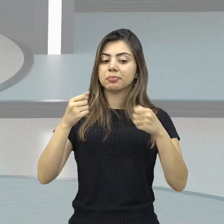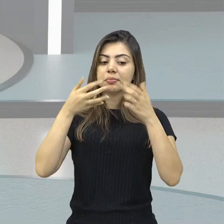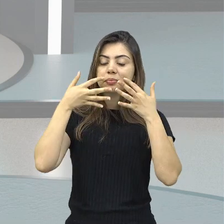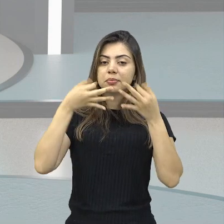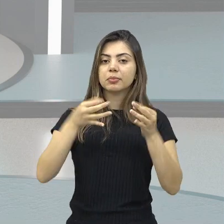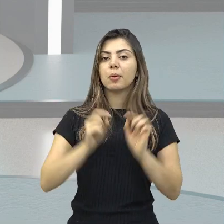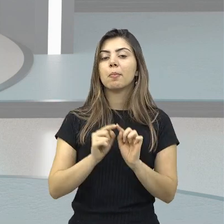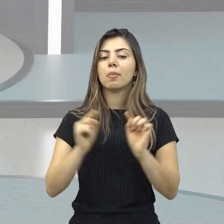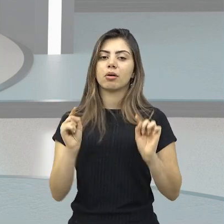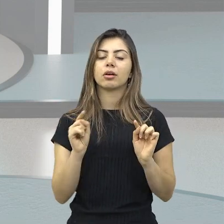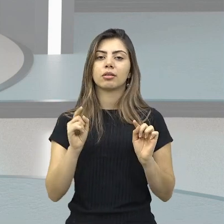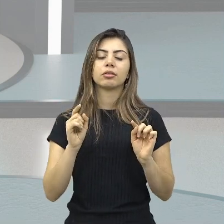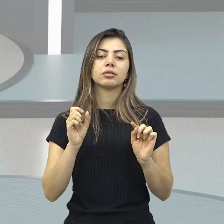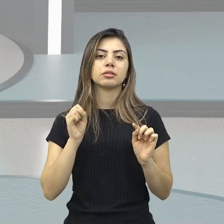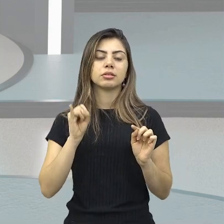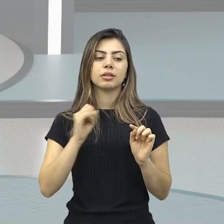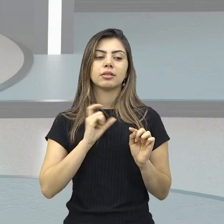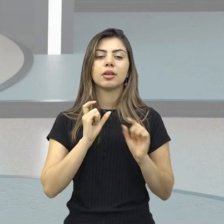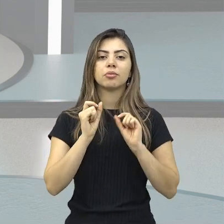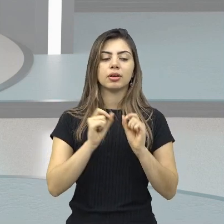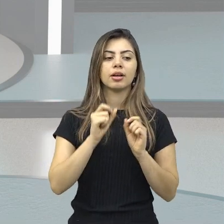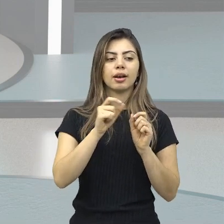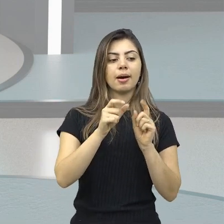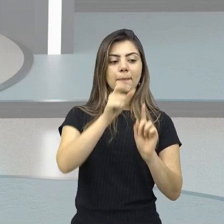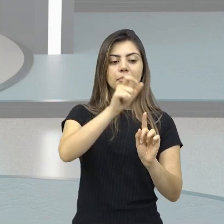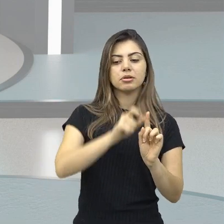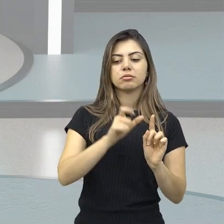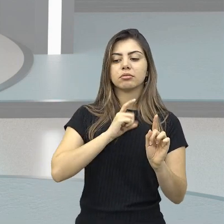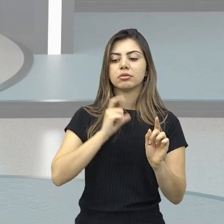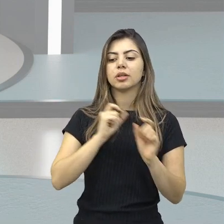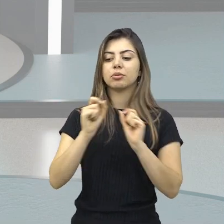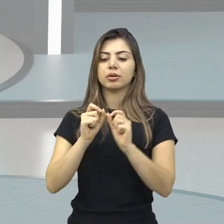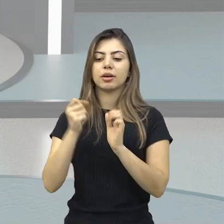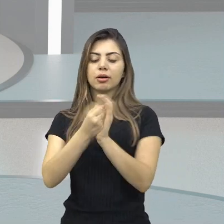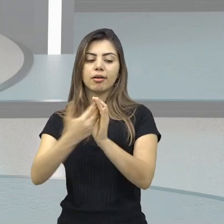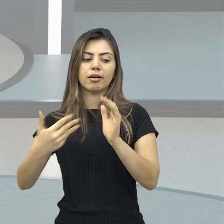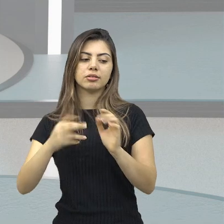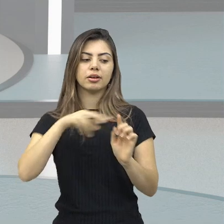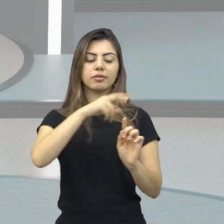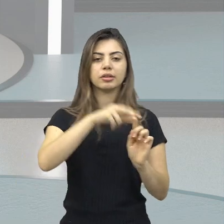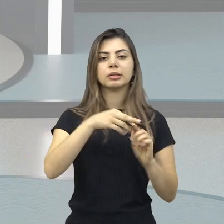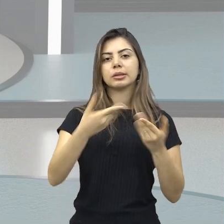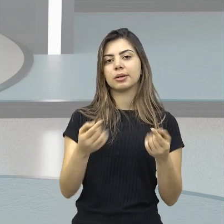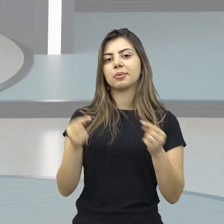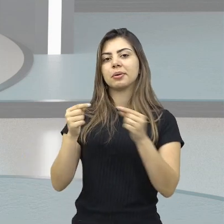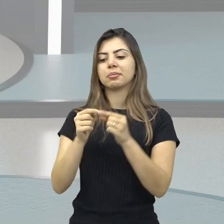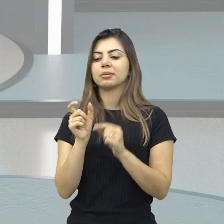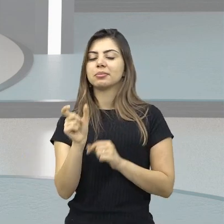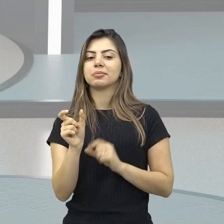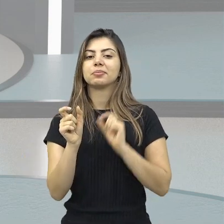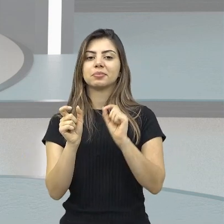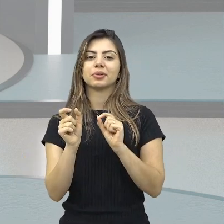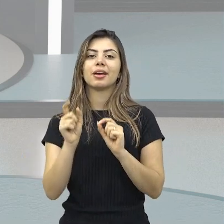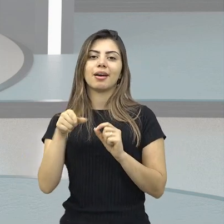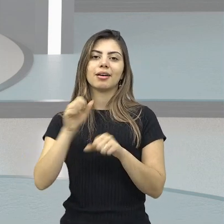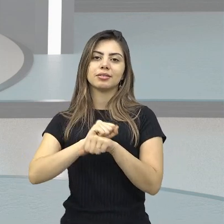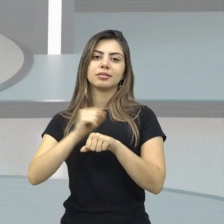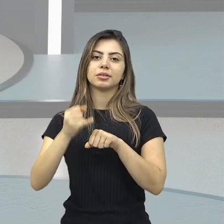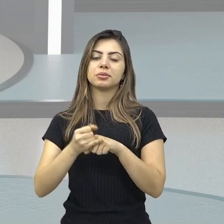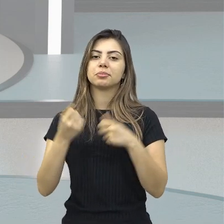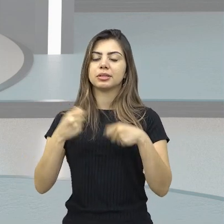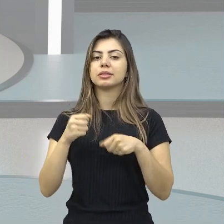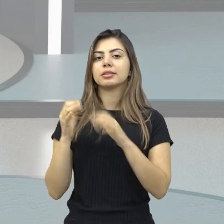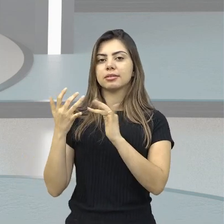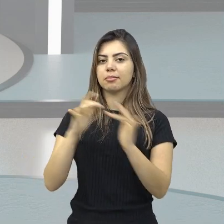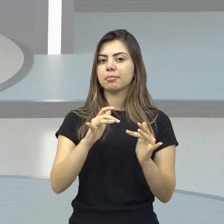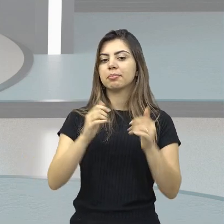disso, todas as qualidades são sempre adjetivos, ok? E a gente tem que olhar sempre o contexto no qual eles estão inseridos.